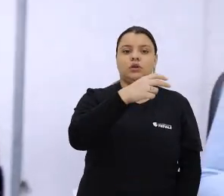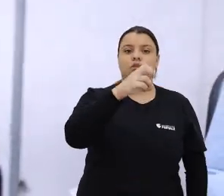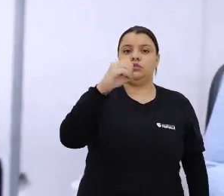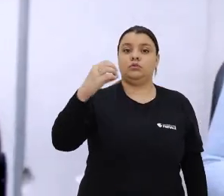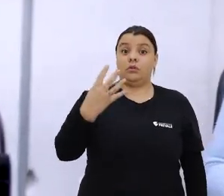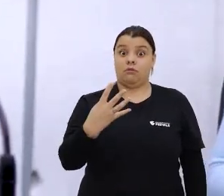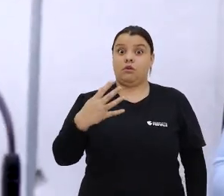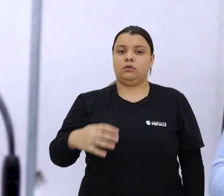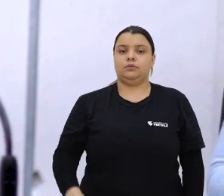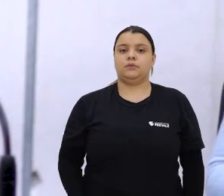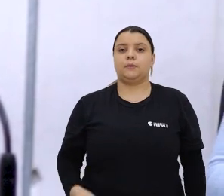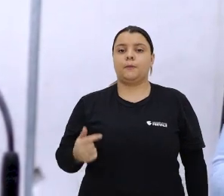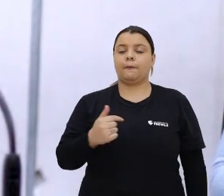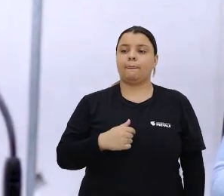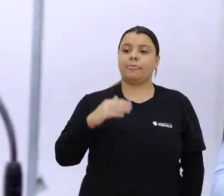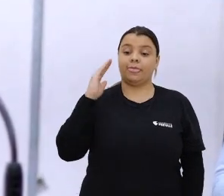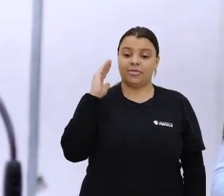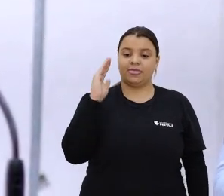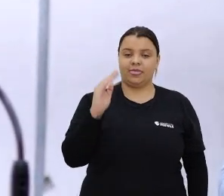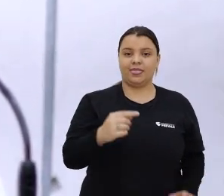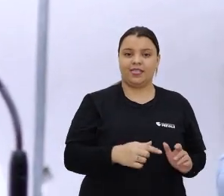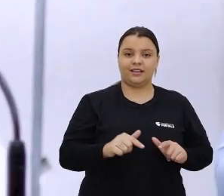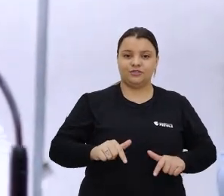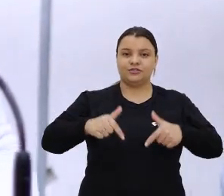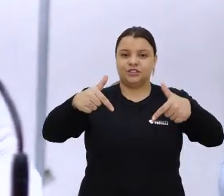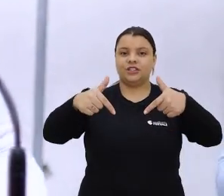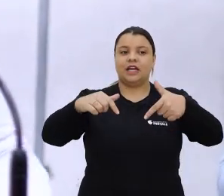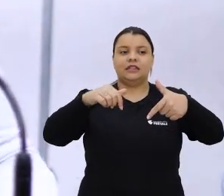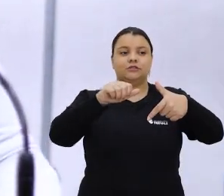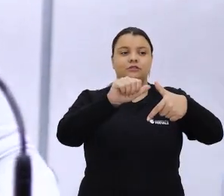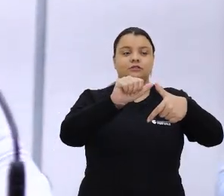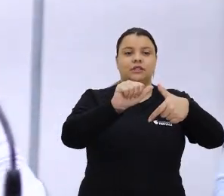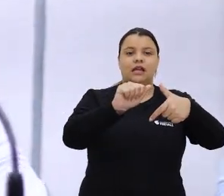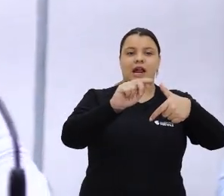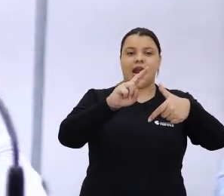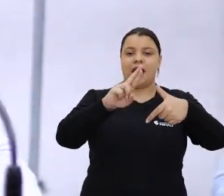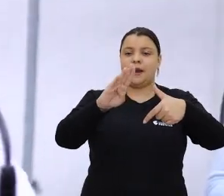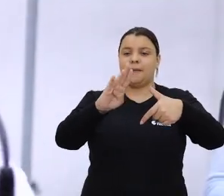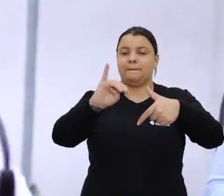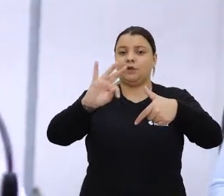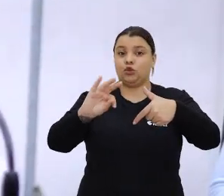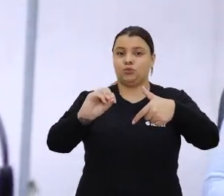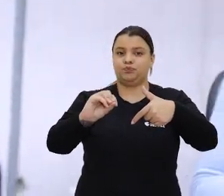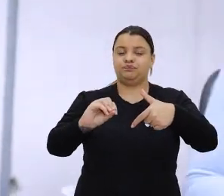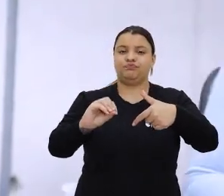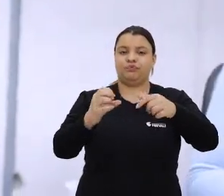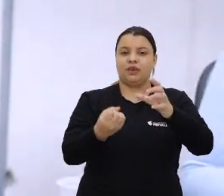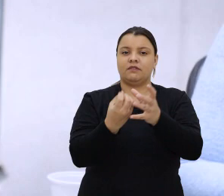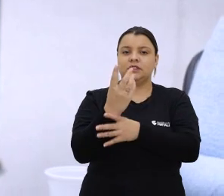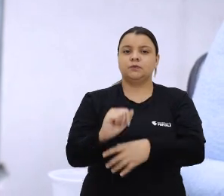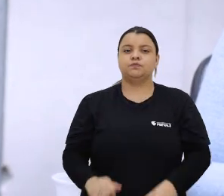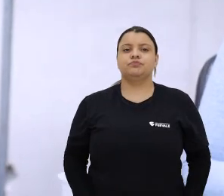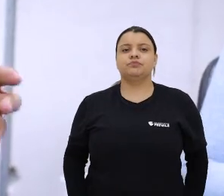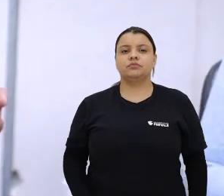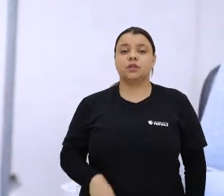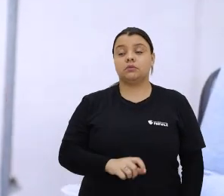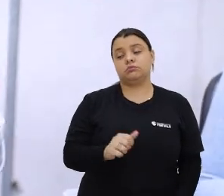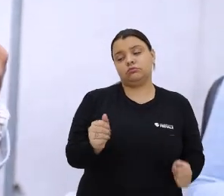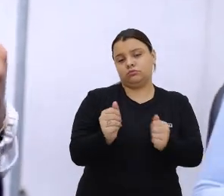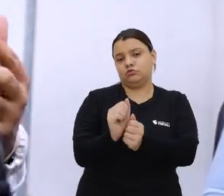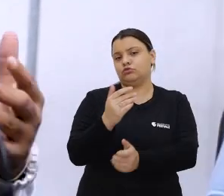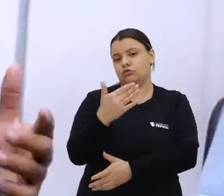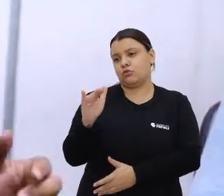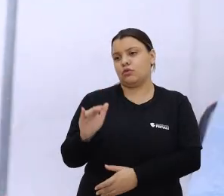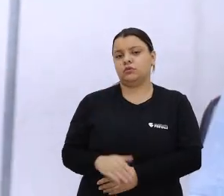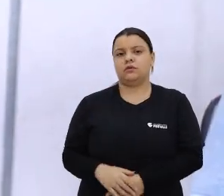e sou indicado a árbitro revelação junto com o Leandro Voaden e o Fabrício Corrêa, que acaba vencendo aquele ano, mas só por ter sido indicado